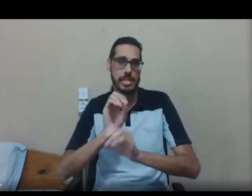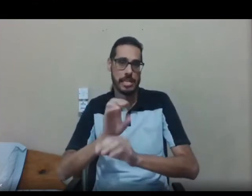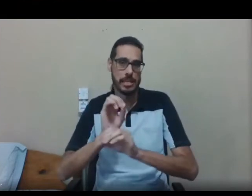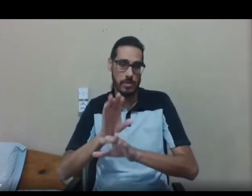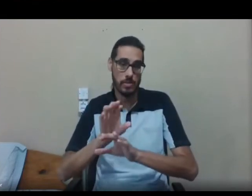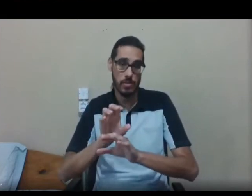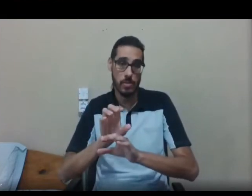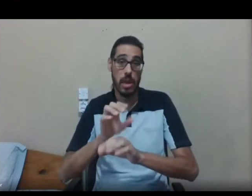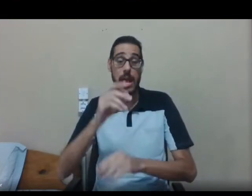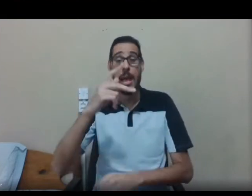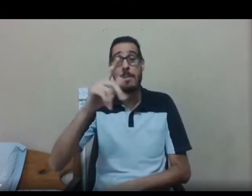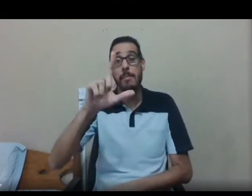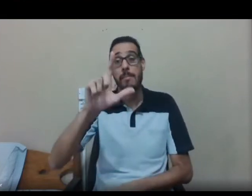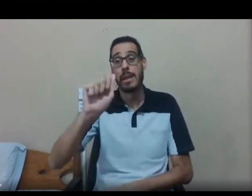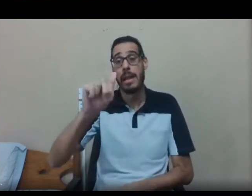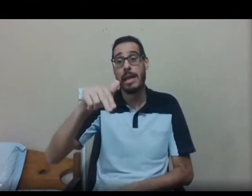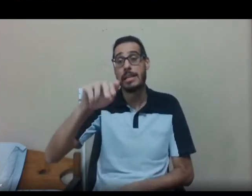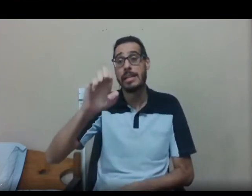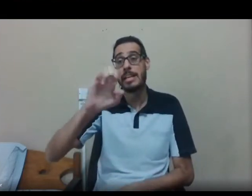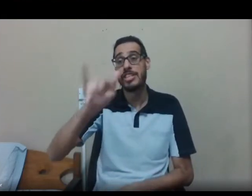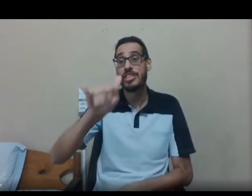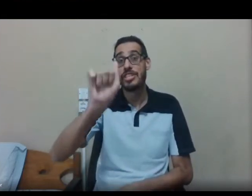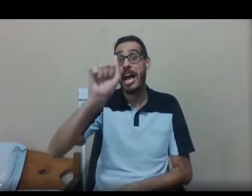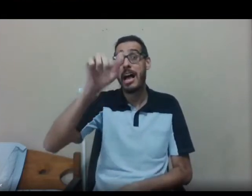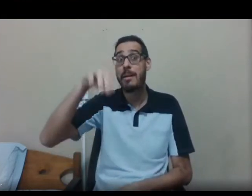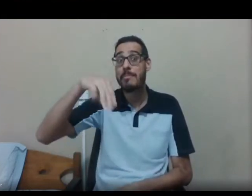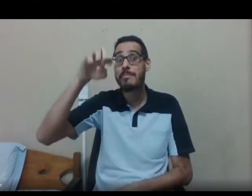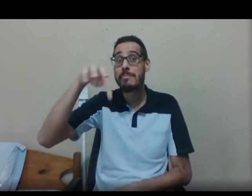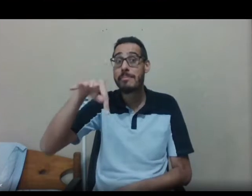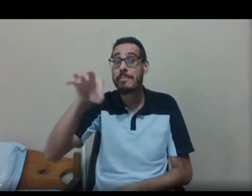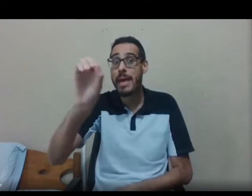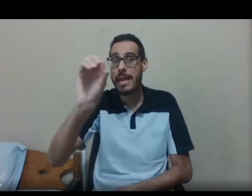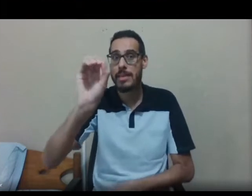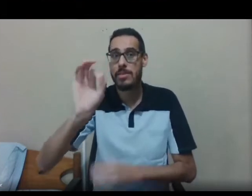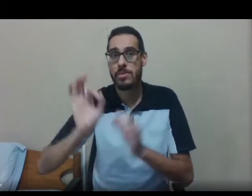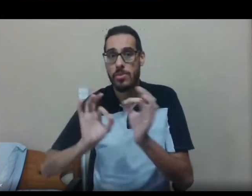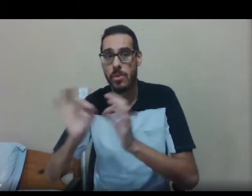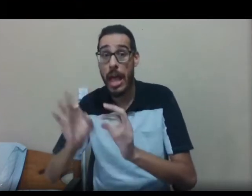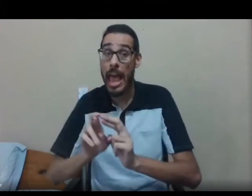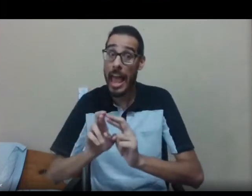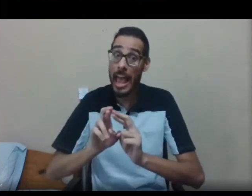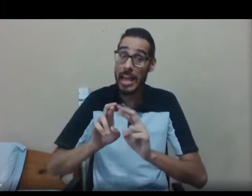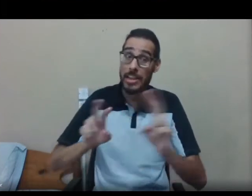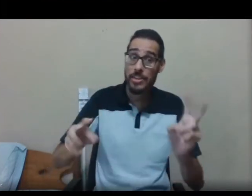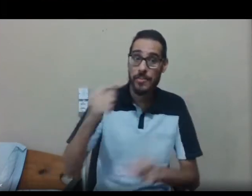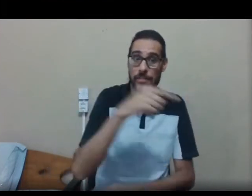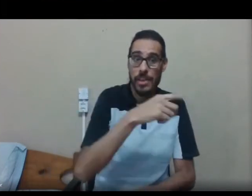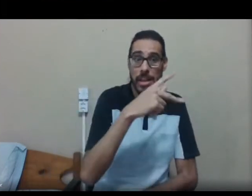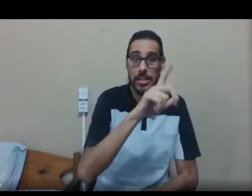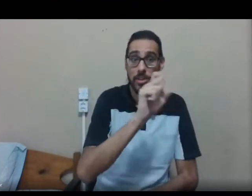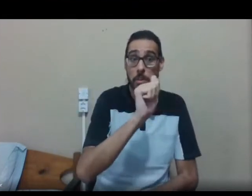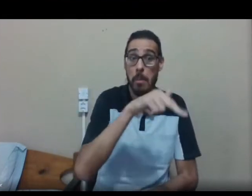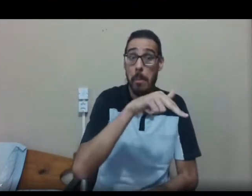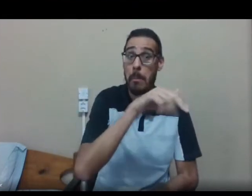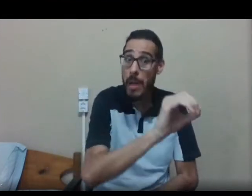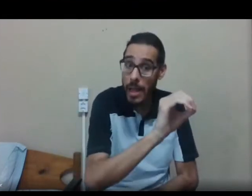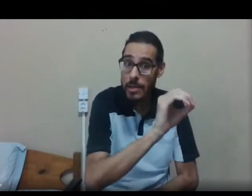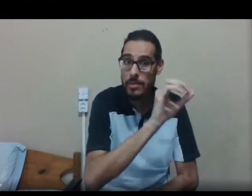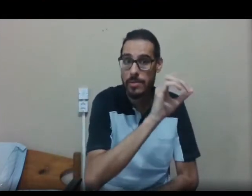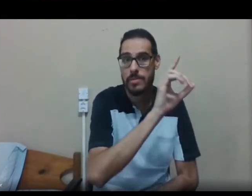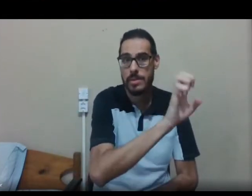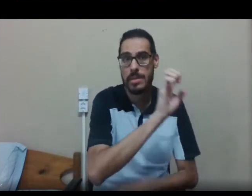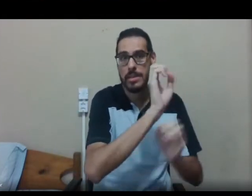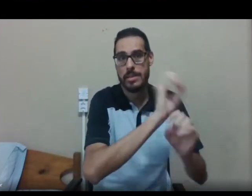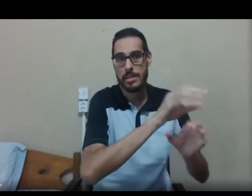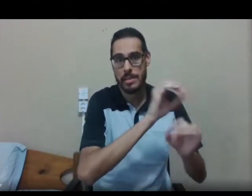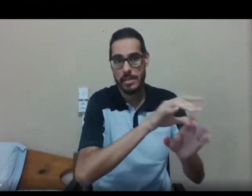investigação, pesquisa sobre a melhor forma de ensinar determinado conteúdo, não é? E além de pensar nos recursos que ele pode